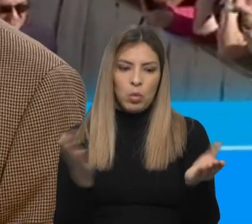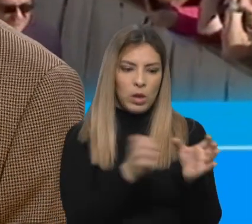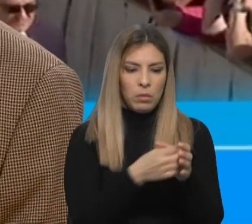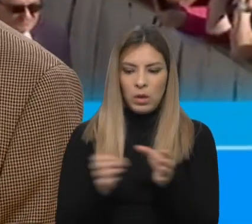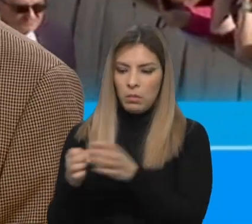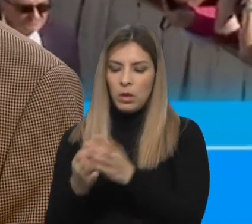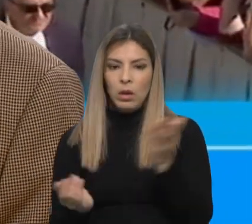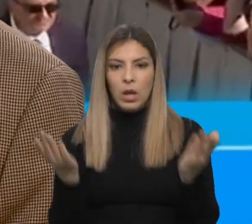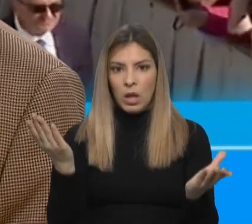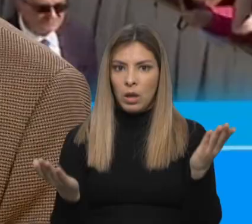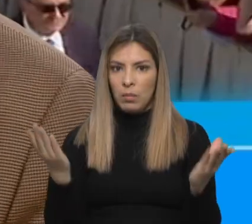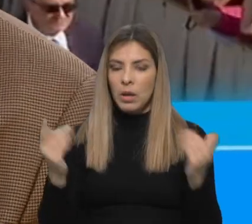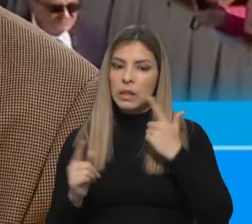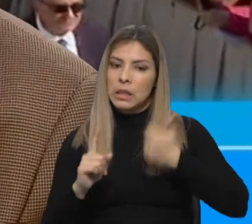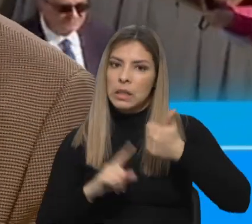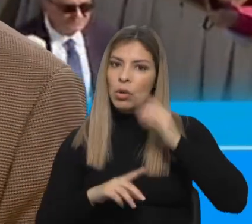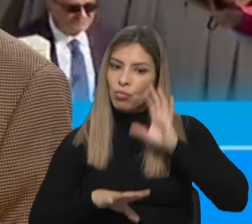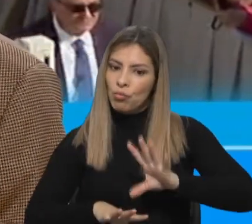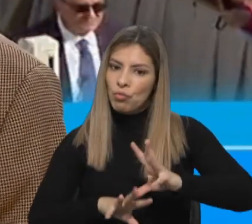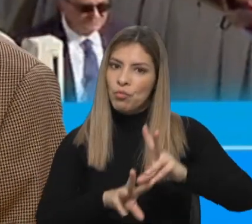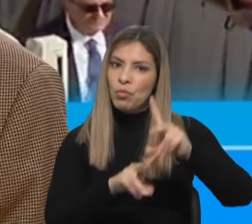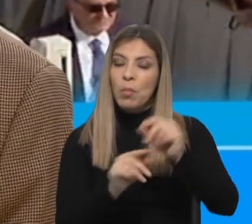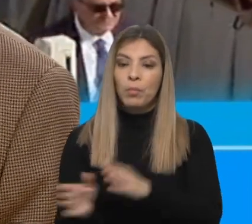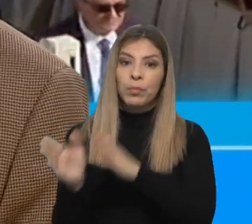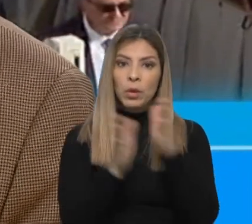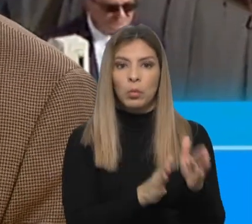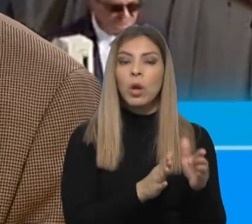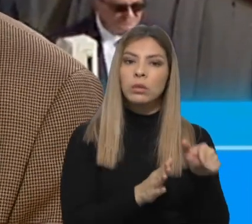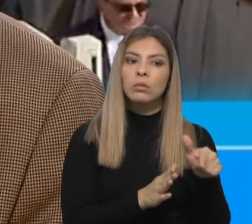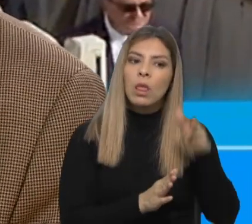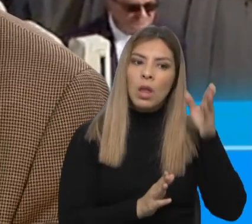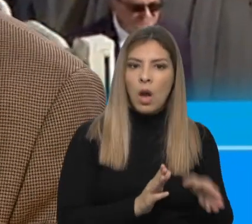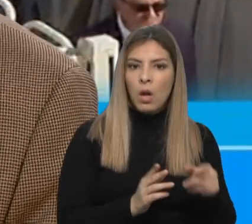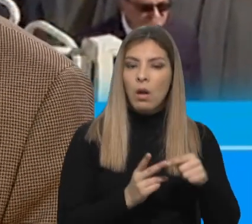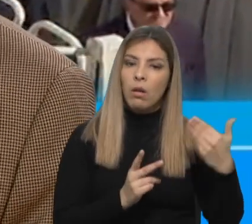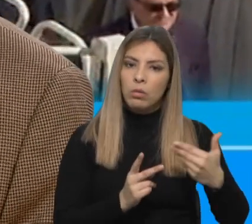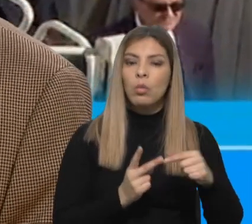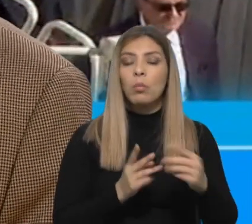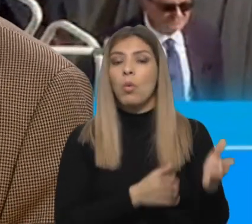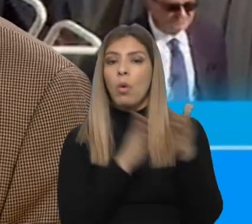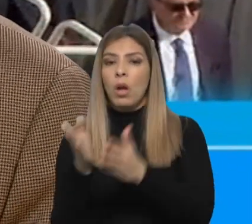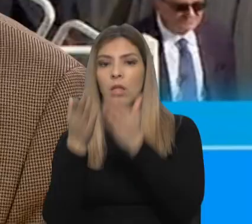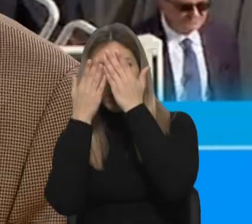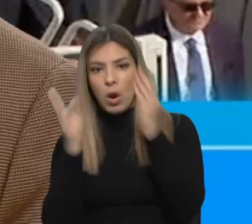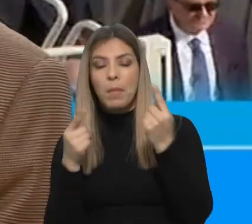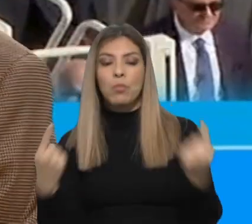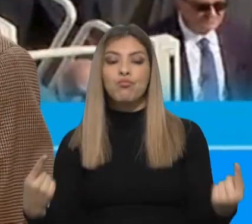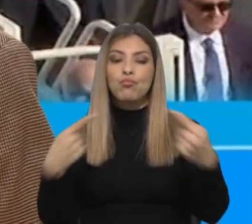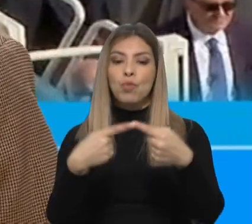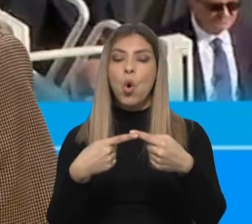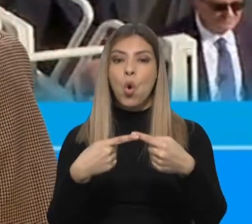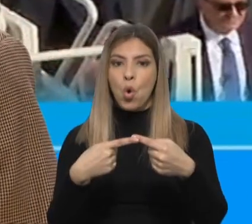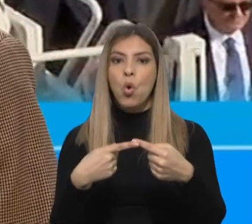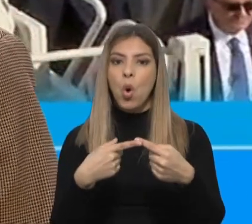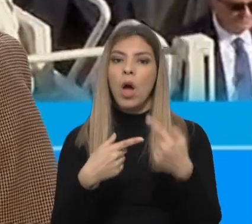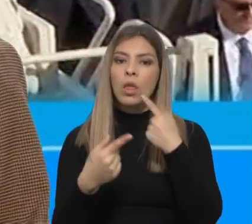e do nosso sistema de desenvolvimento. Um Estado de Direito, por um lado, democrático, por outro, e que consegue, no diálogo entre eles, chamar os cidadãos